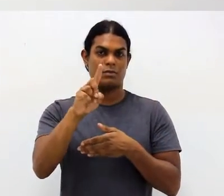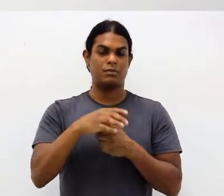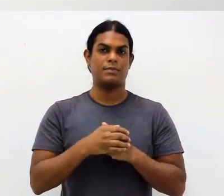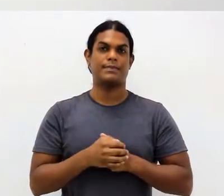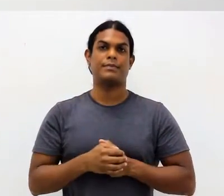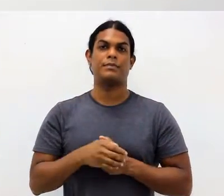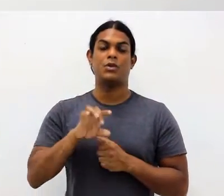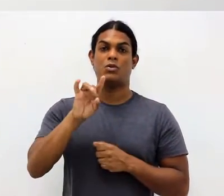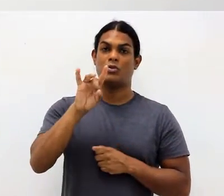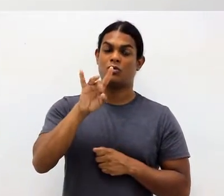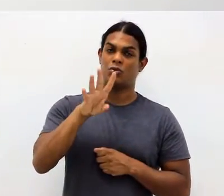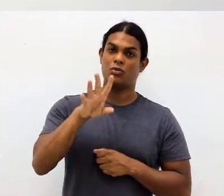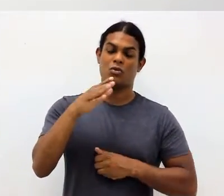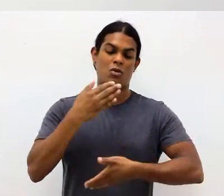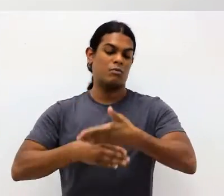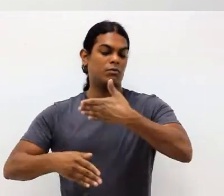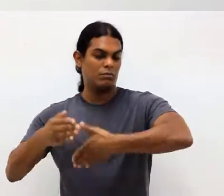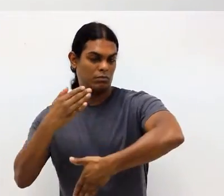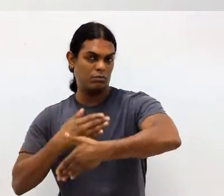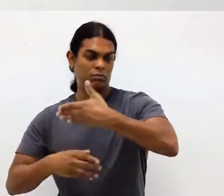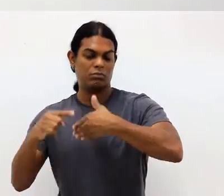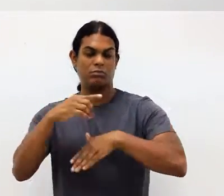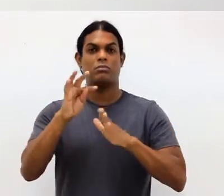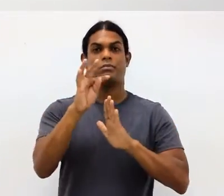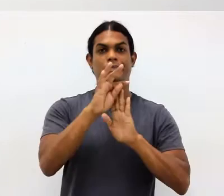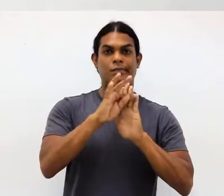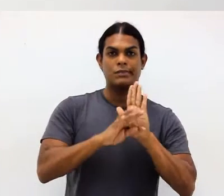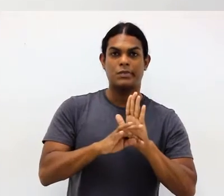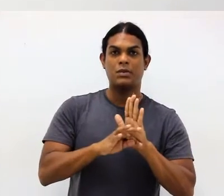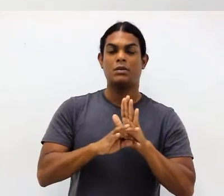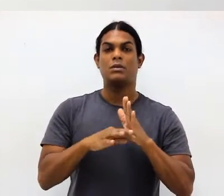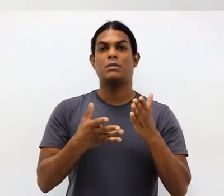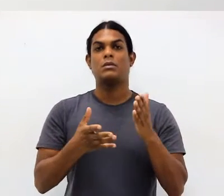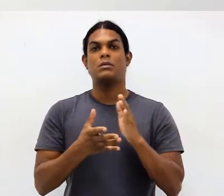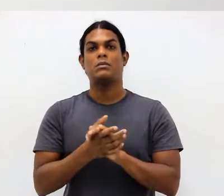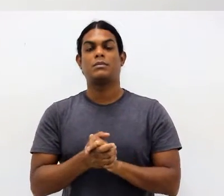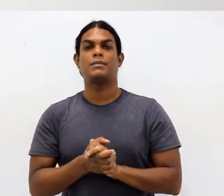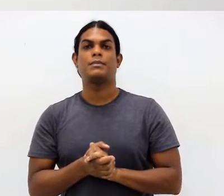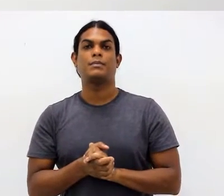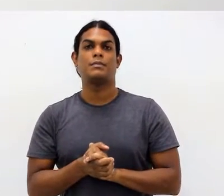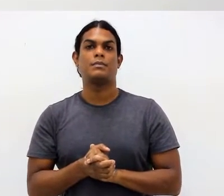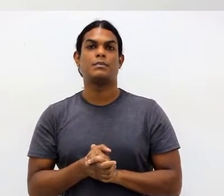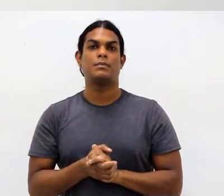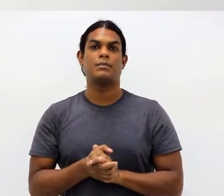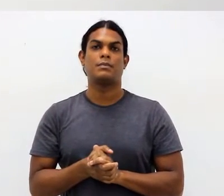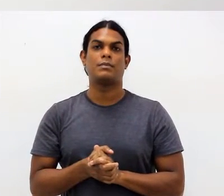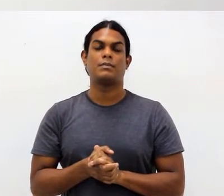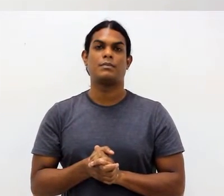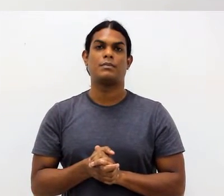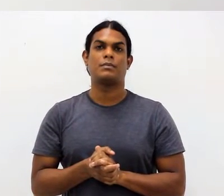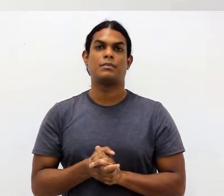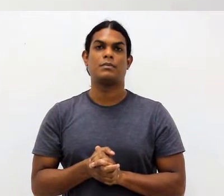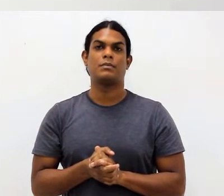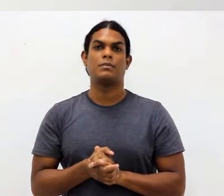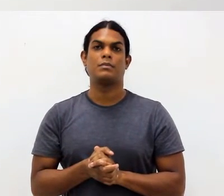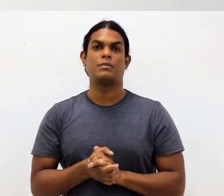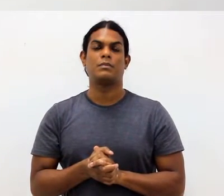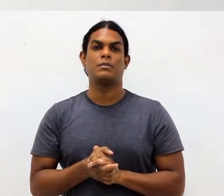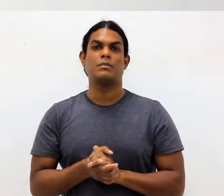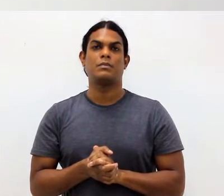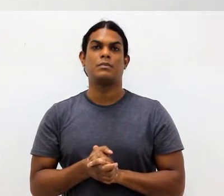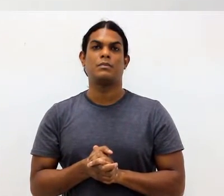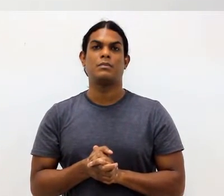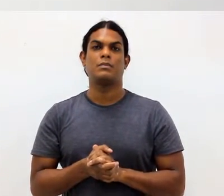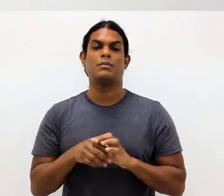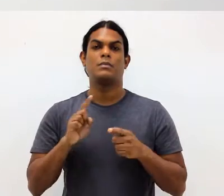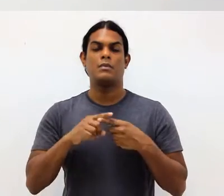interagir junto com esse material, vão interagir comigo, seja no chat lá na plataforma, ou seja dentro do próprio documento. A